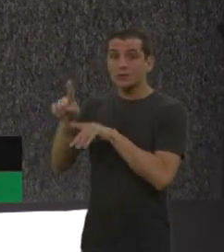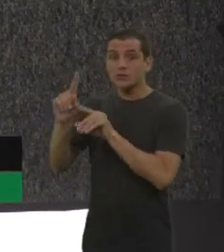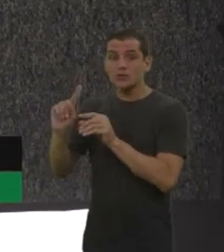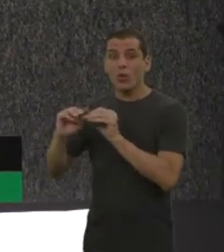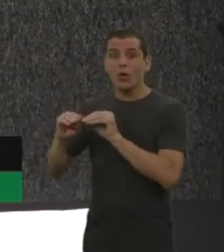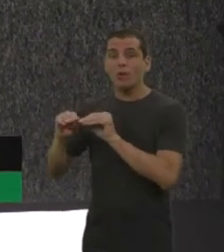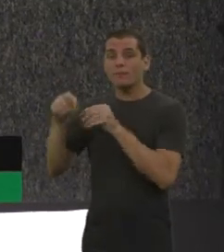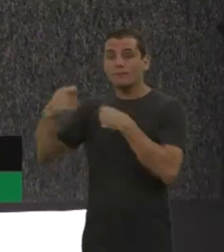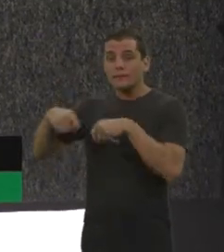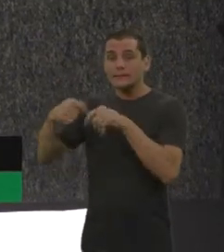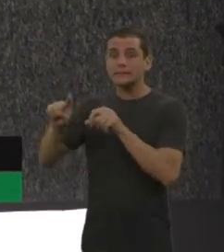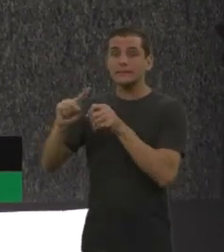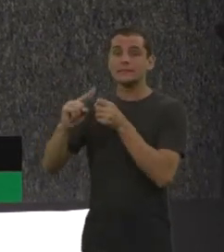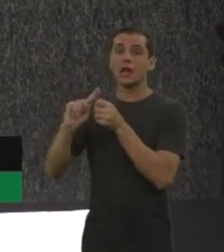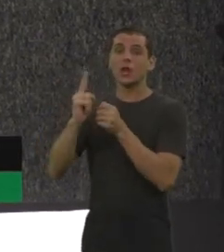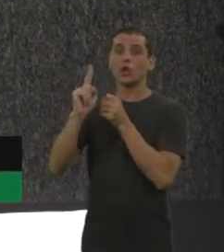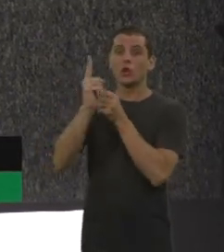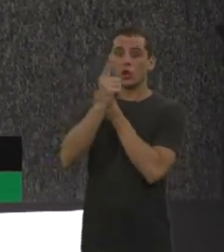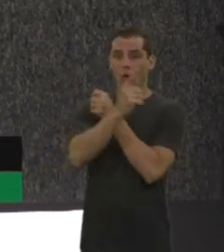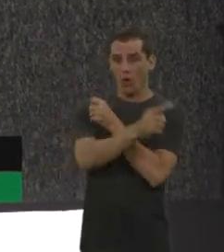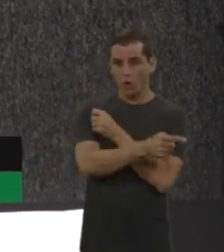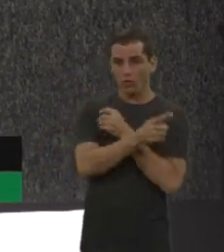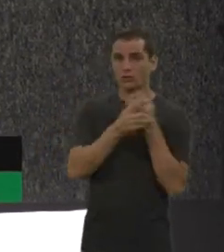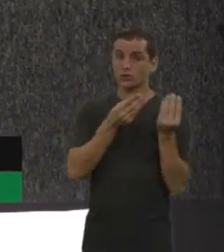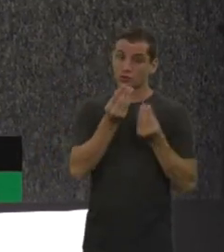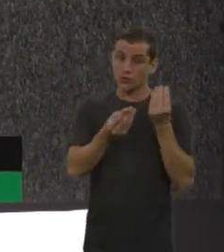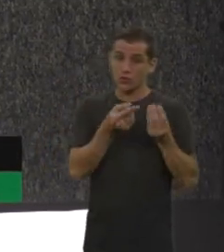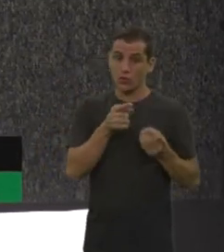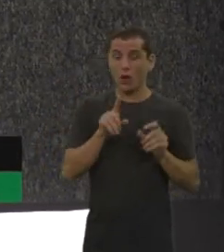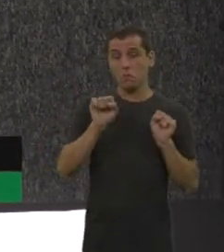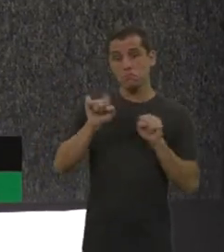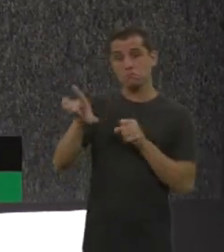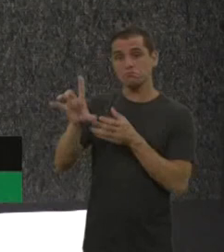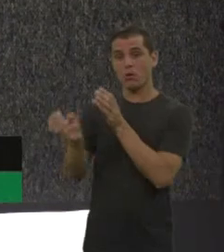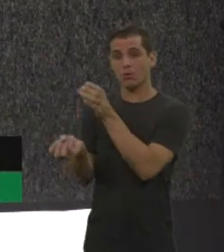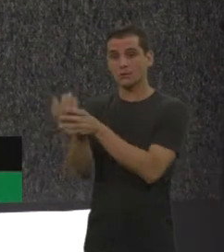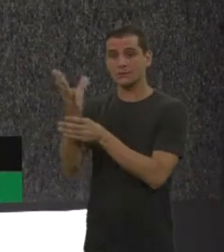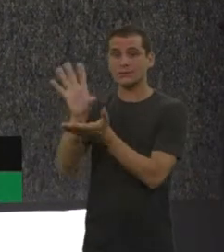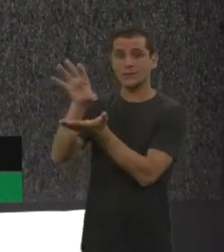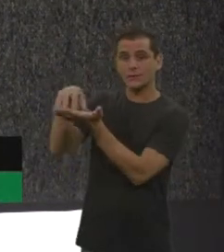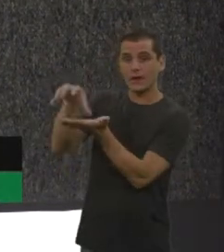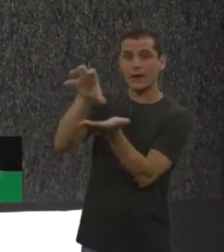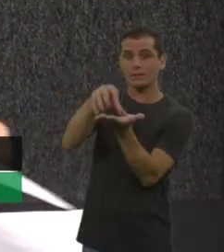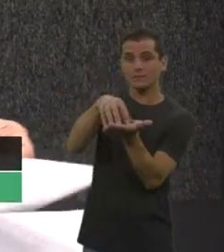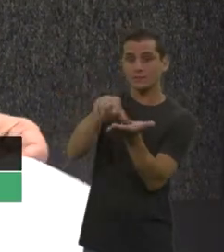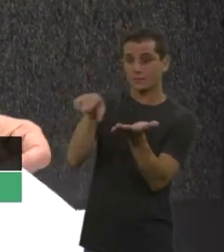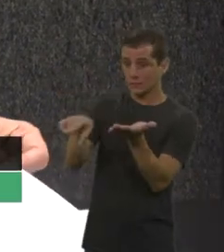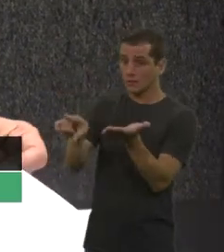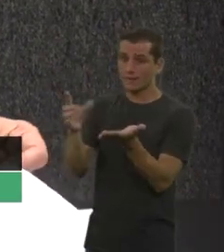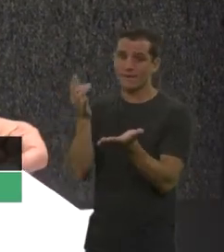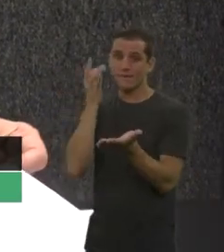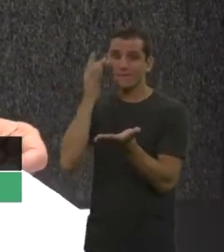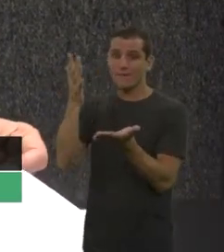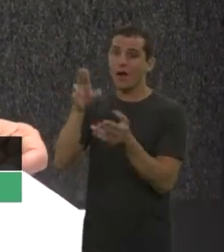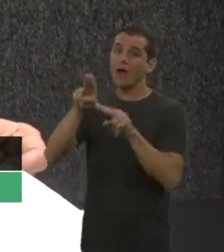e tecnológico facilita. Né? E aí a gente encontra um grande desafio